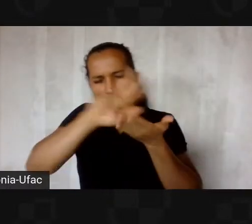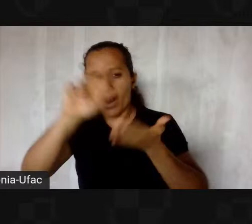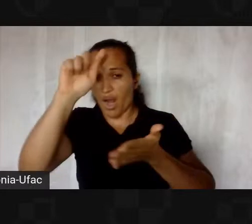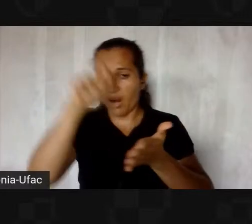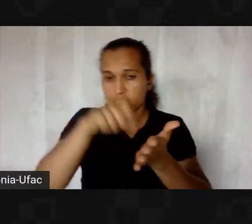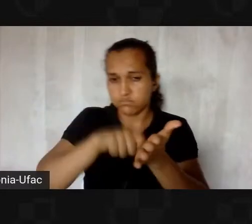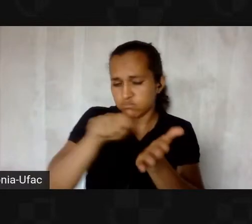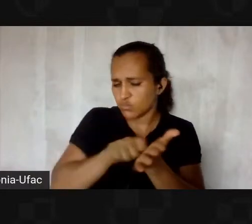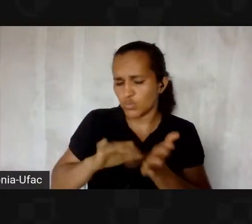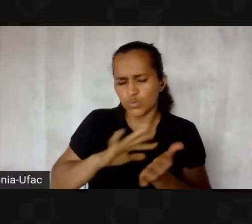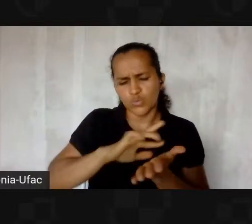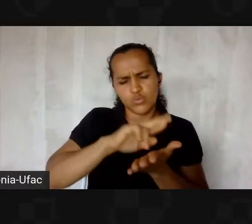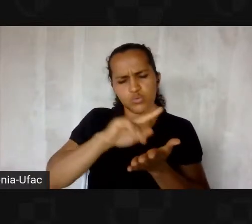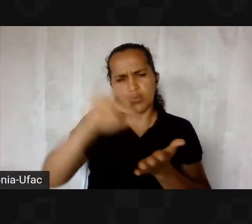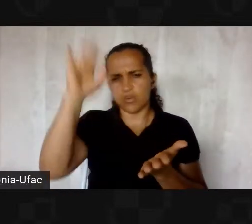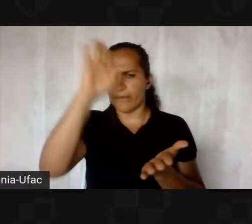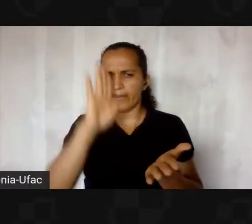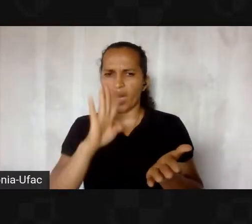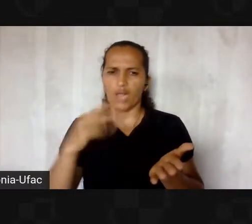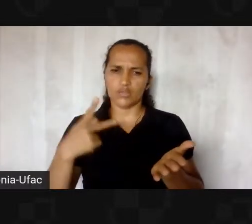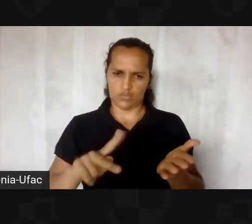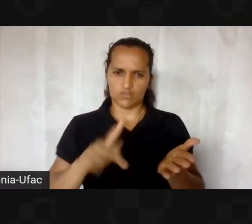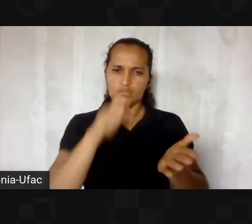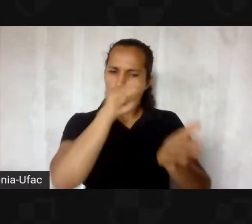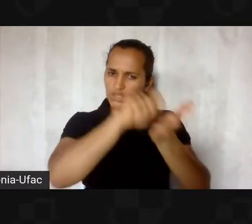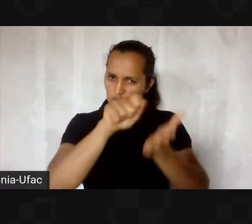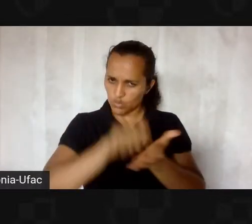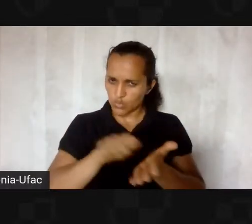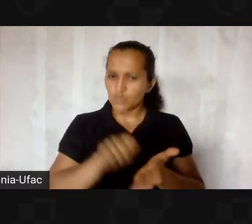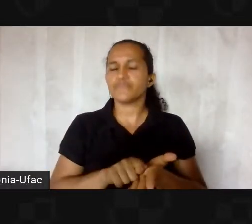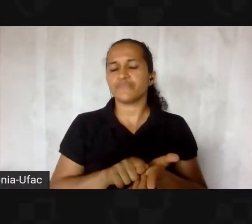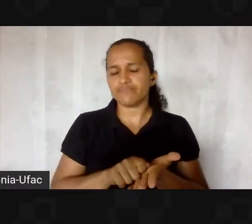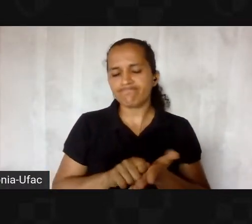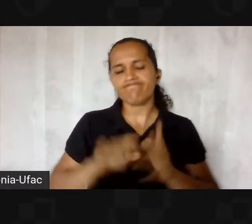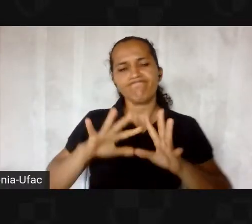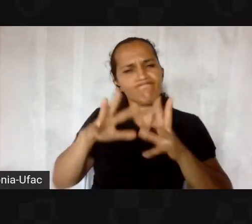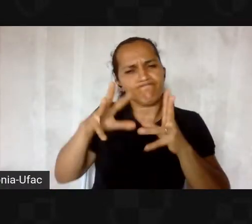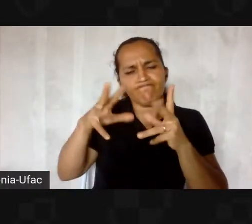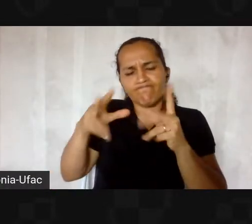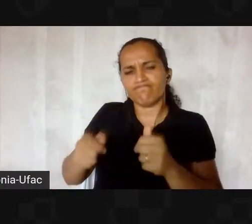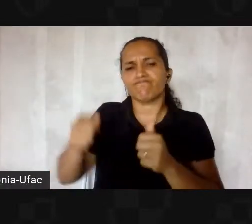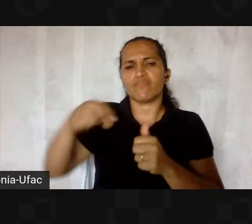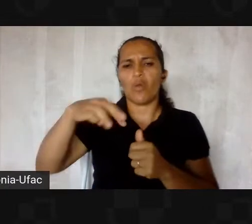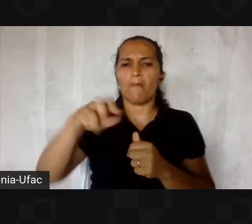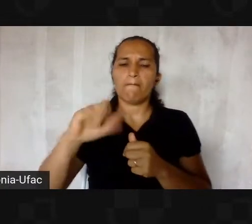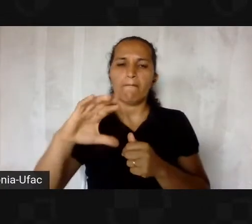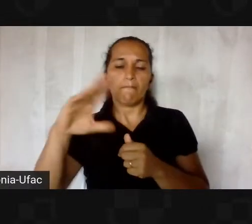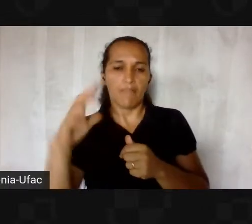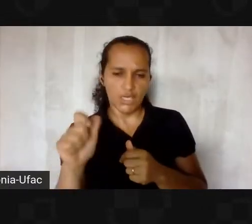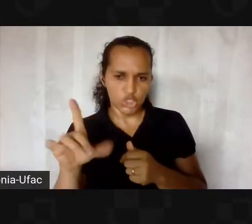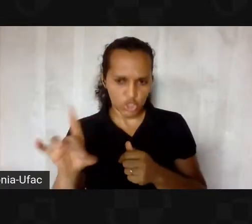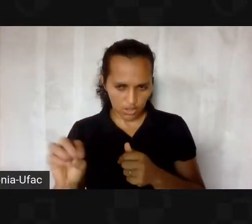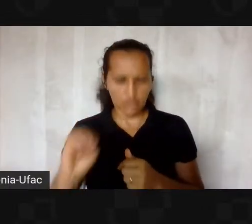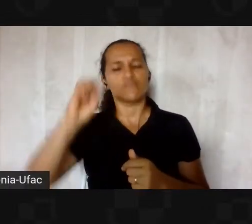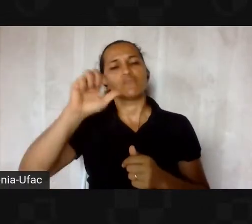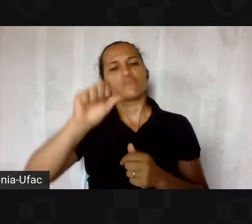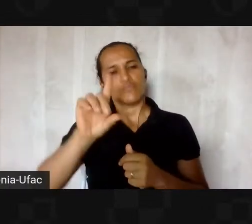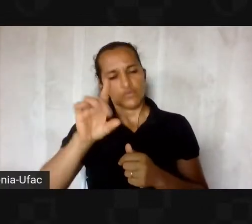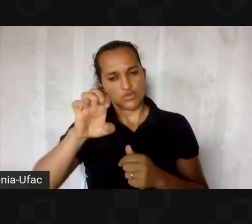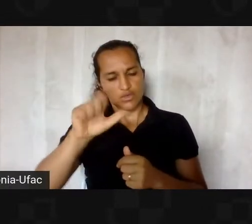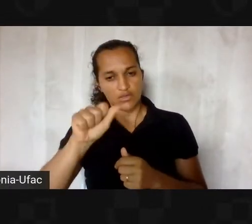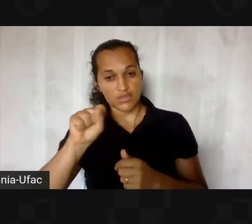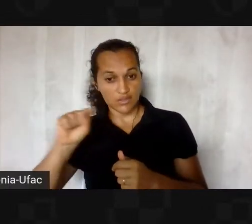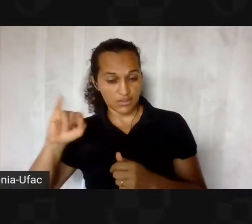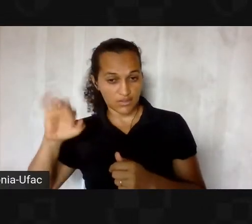Amado, Raquel de Queiroz, a obra toda de Machado de Assis, foi assim, eles diziam que